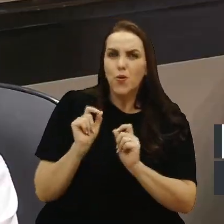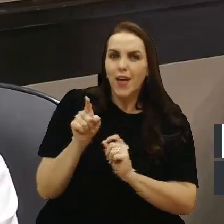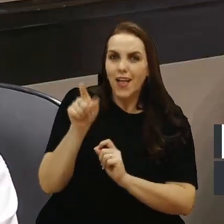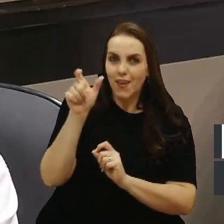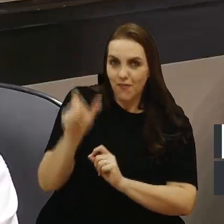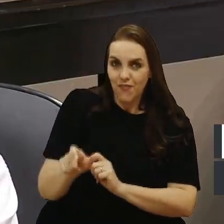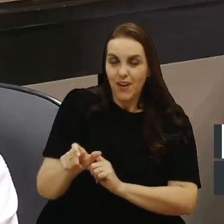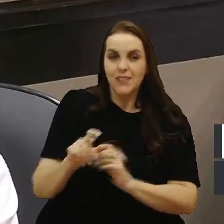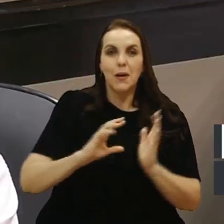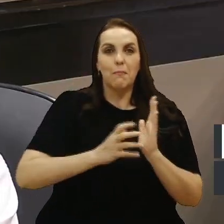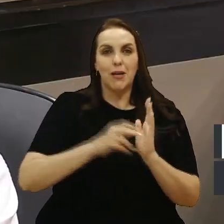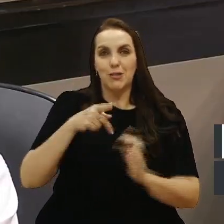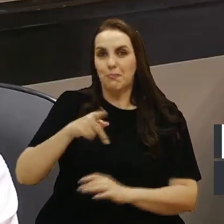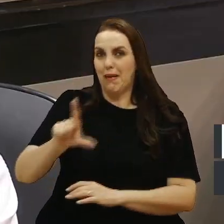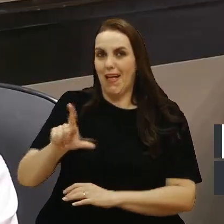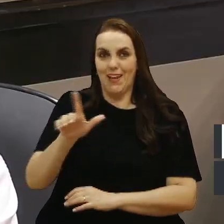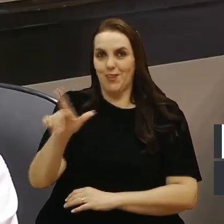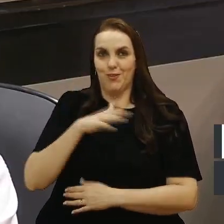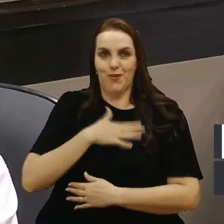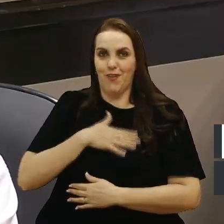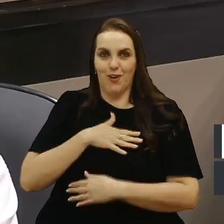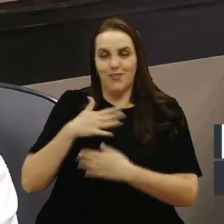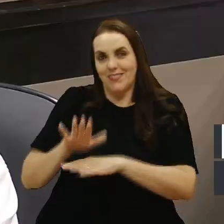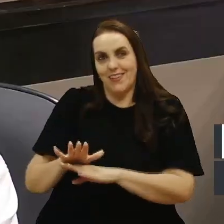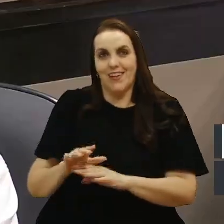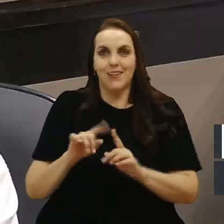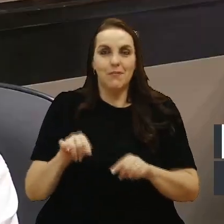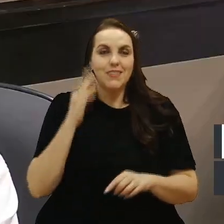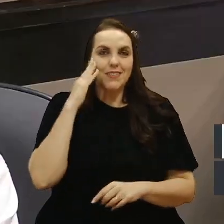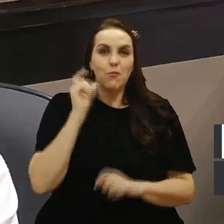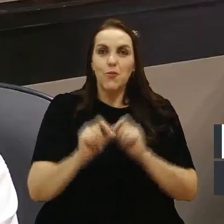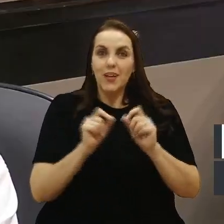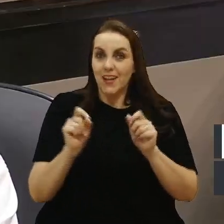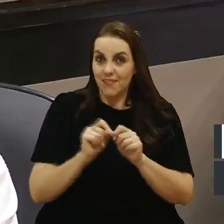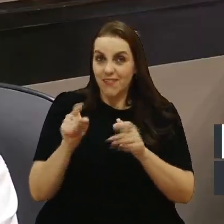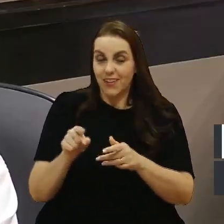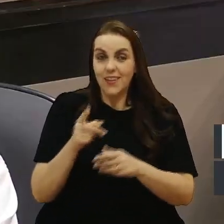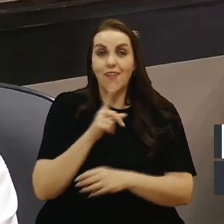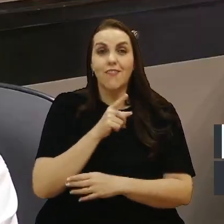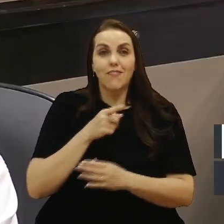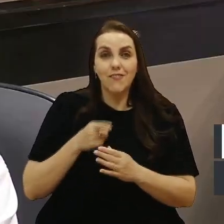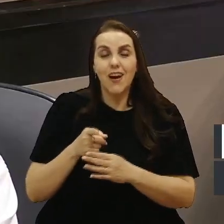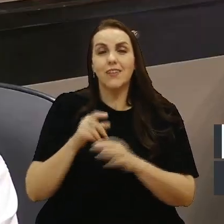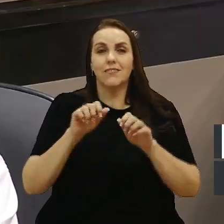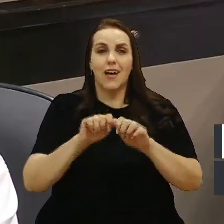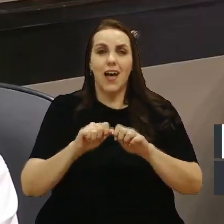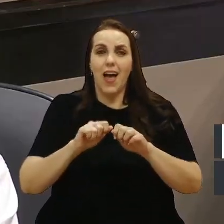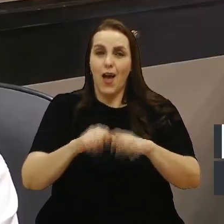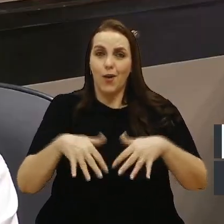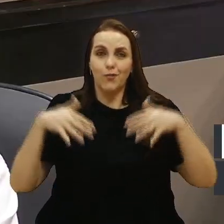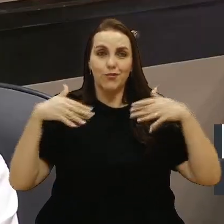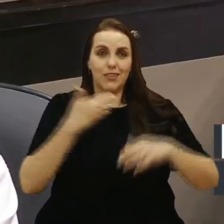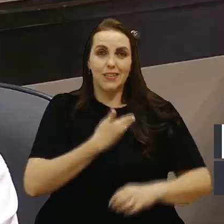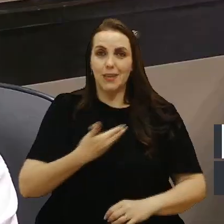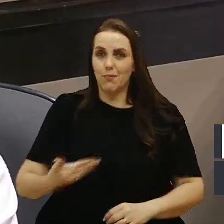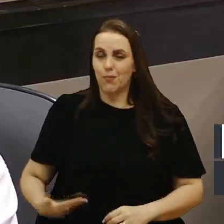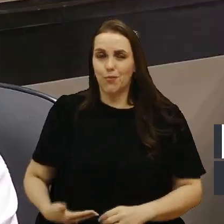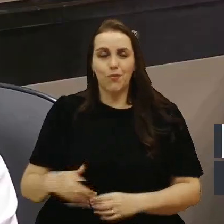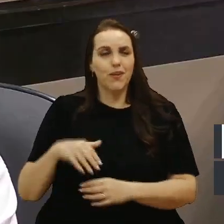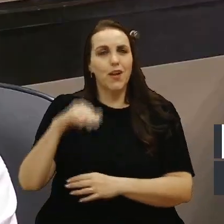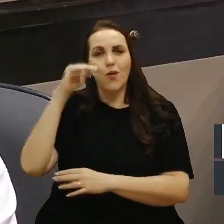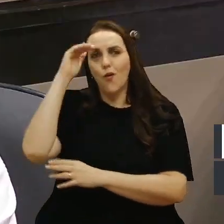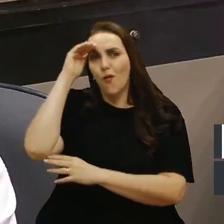PL, mas sabe o que o Abílio, o prefeito, faz, vereadora Rose? Ele vai em todas as audiências públicas. Ele ouve os